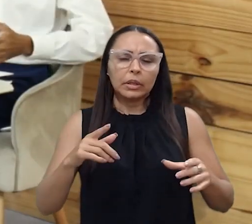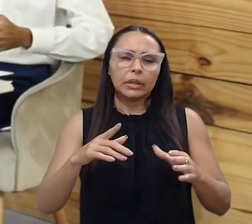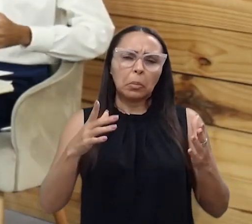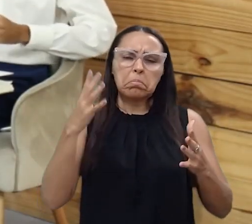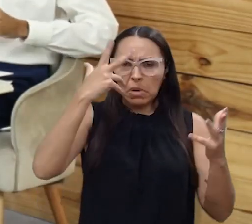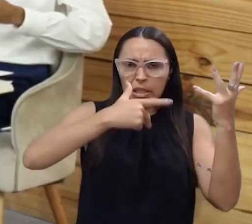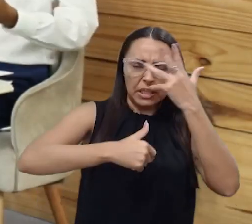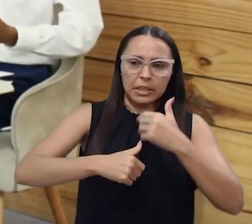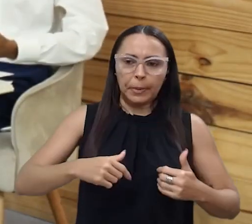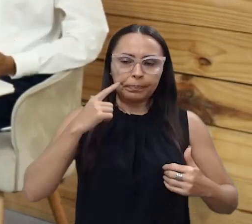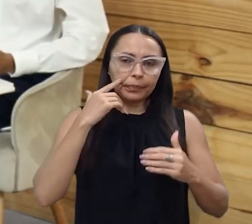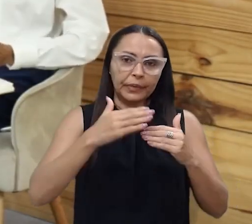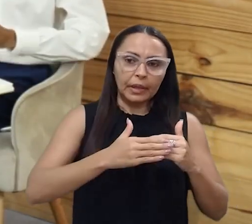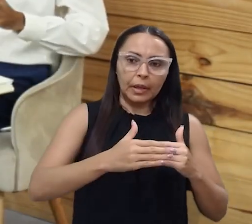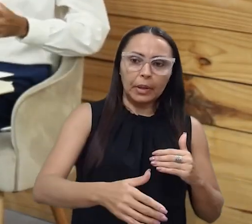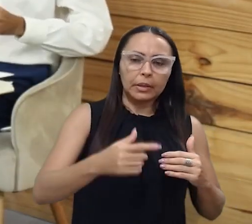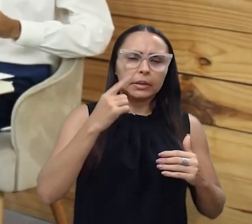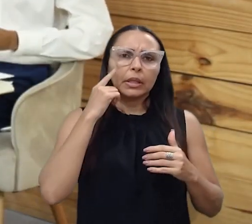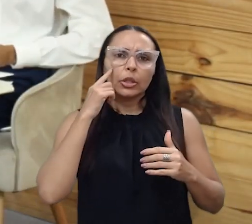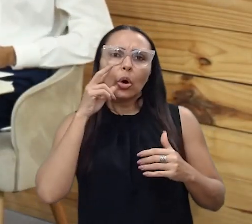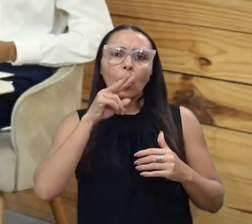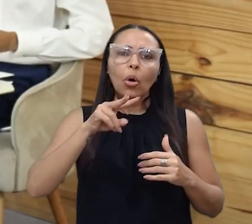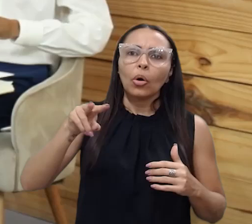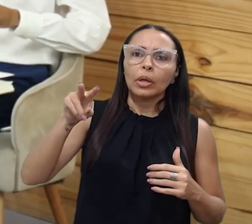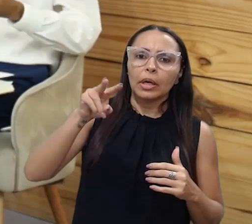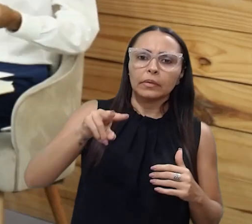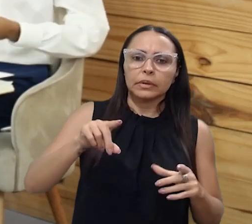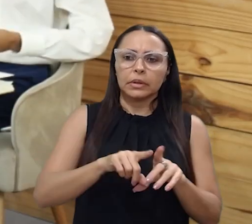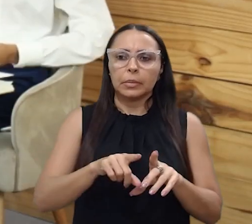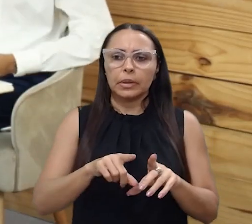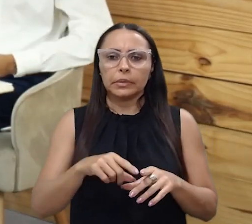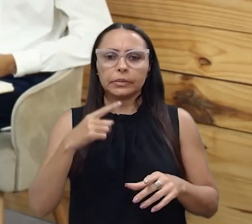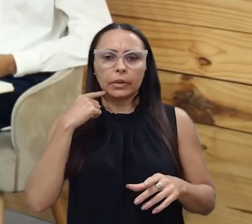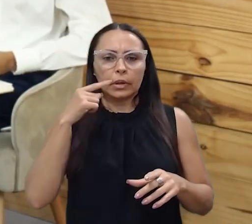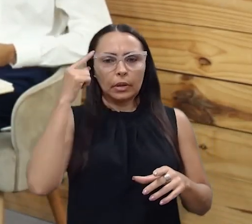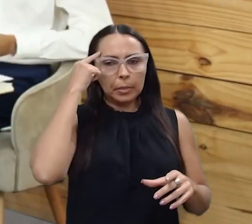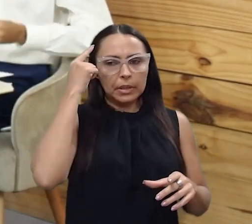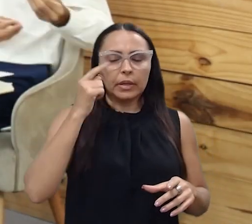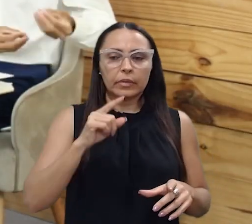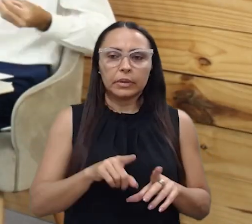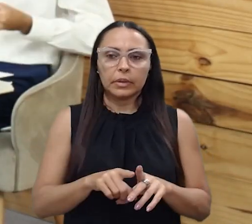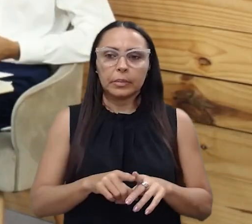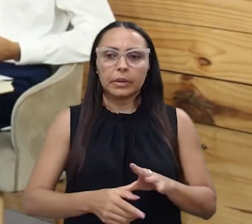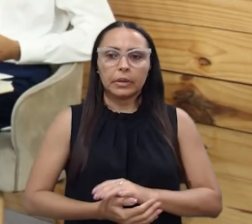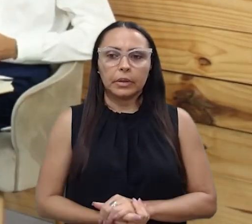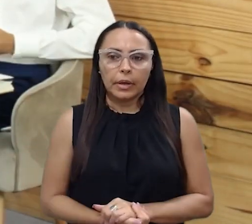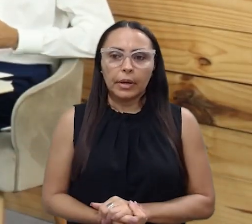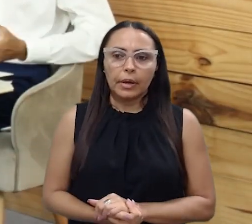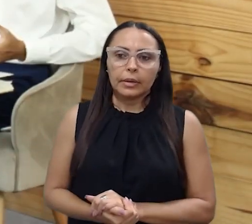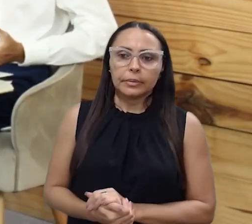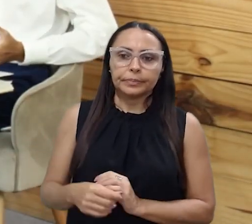são belíssimos. E a partir daqueles ladrilhos ele olhava, observava aquilo e pensava em algumas dessas obras, né? Sobretudo os